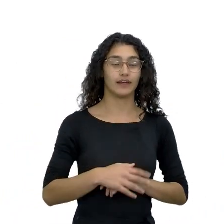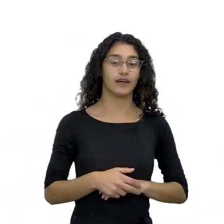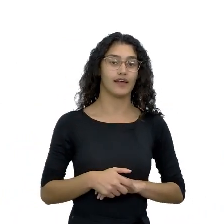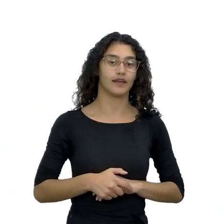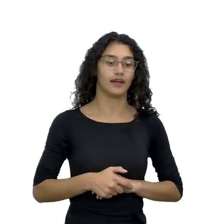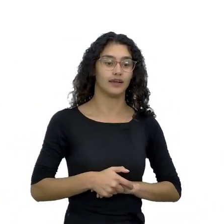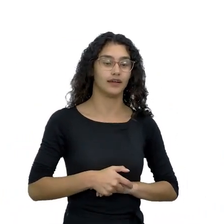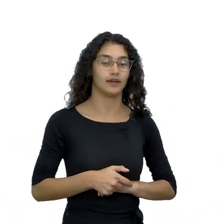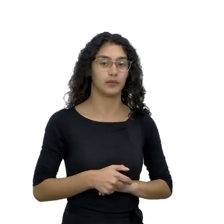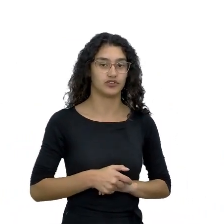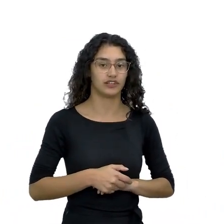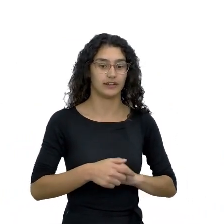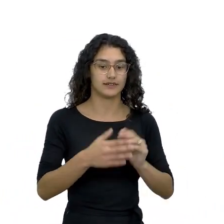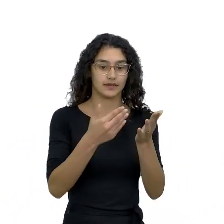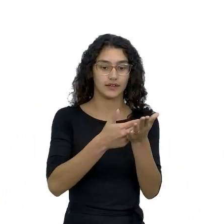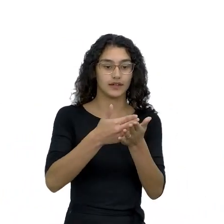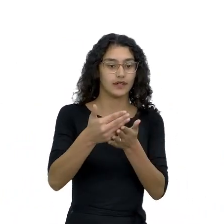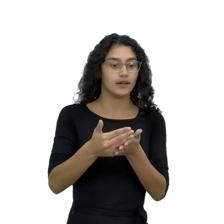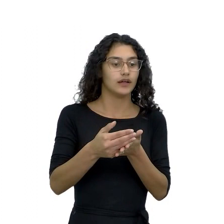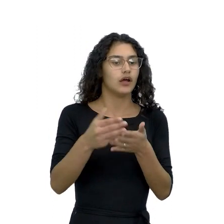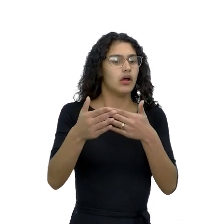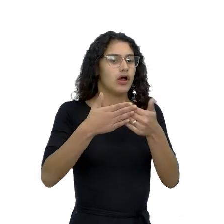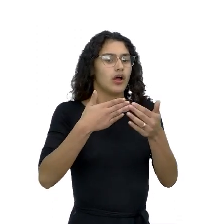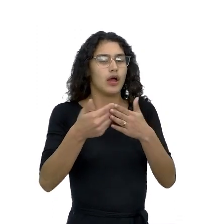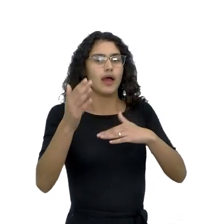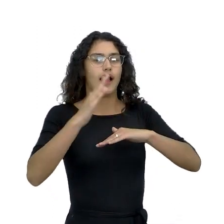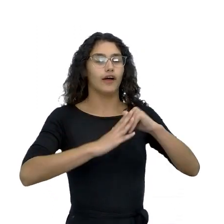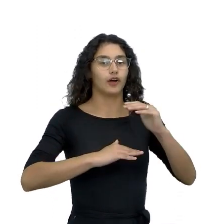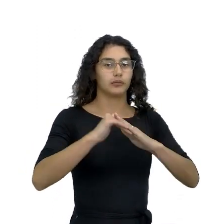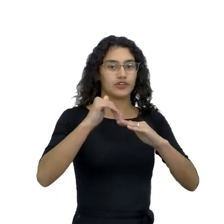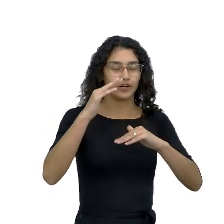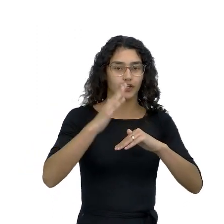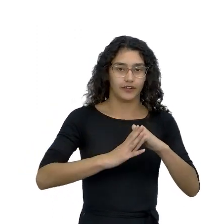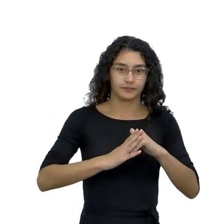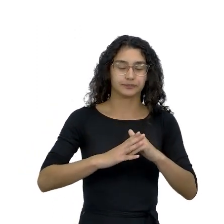adaptar a qualquer tema, né, a qualquer habilidade aí.